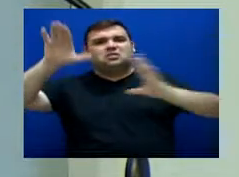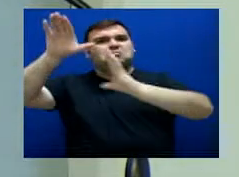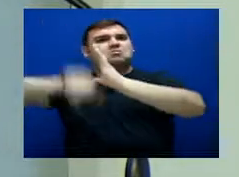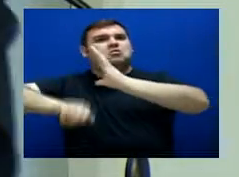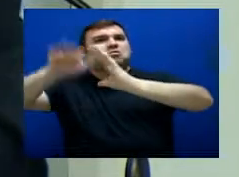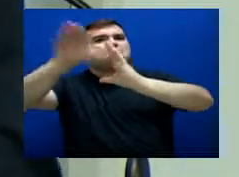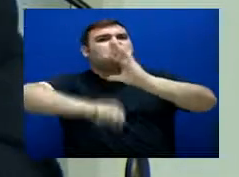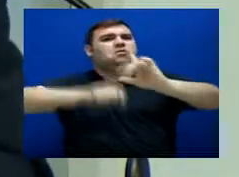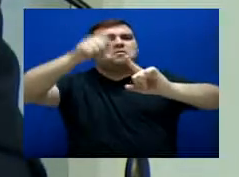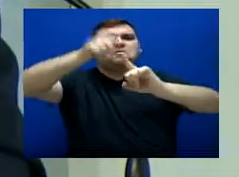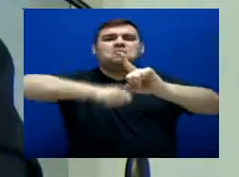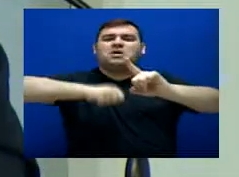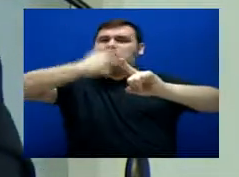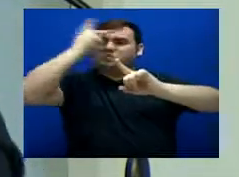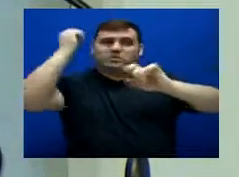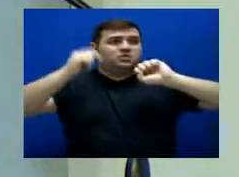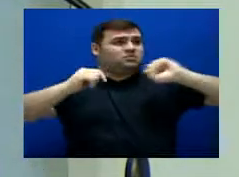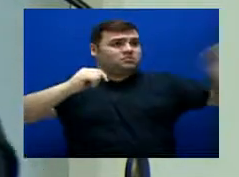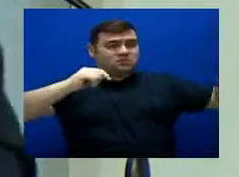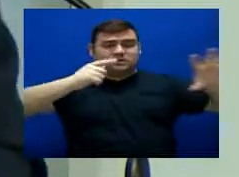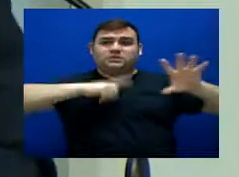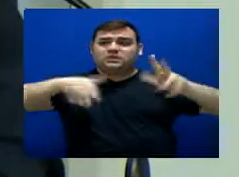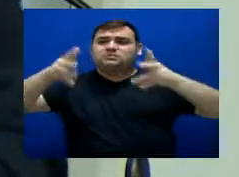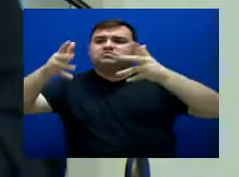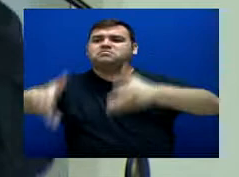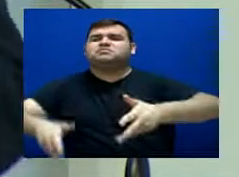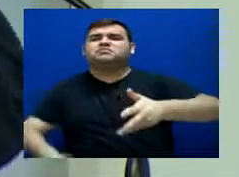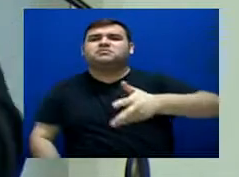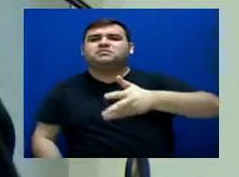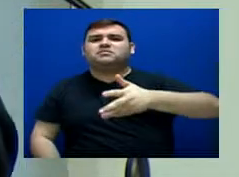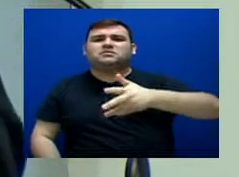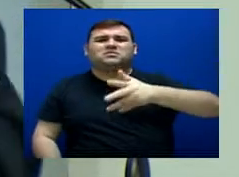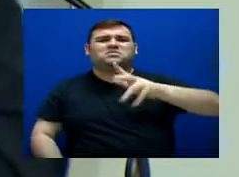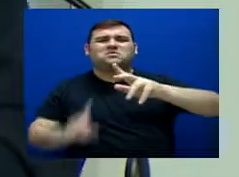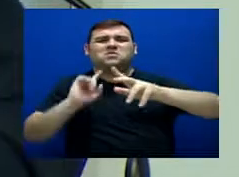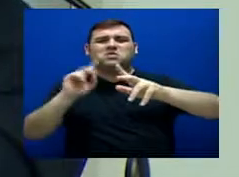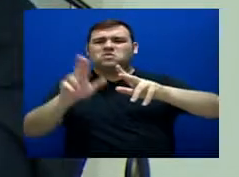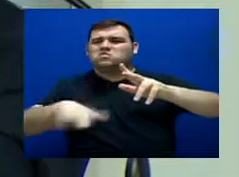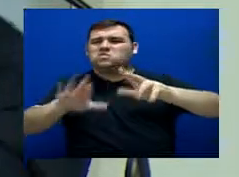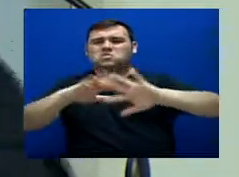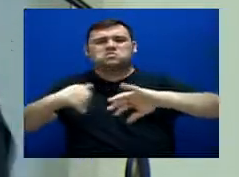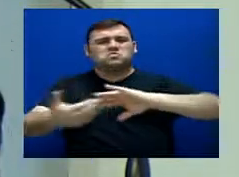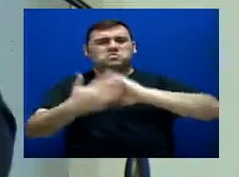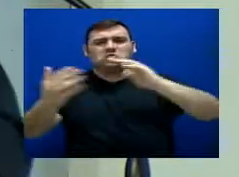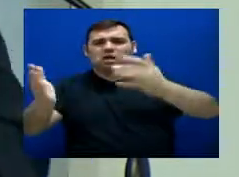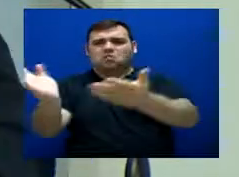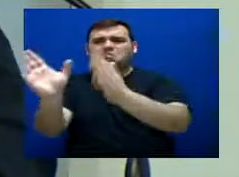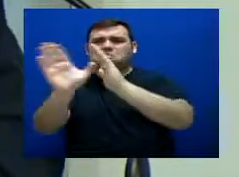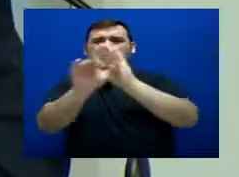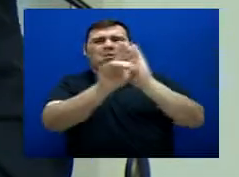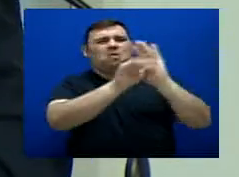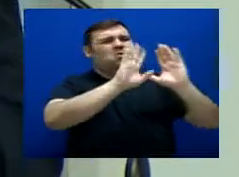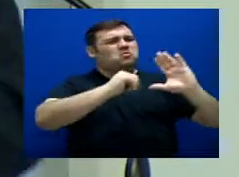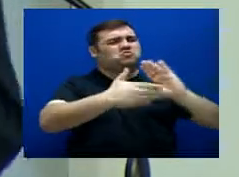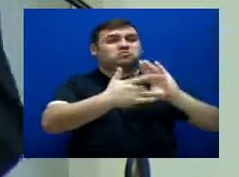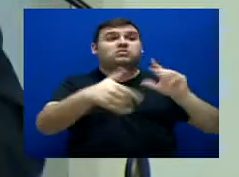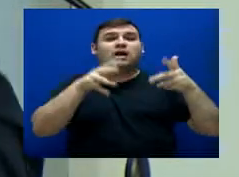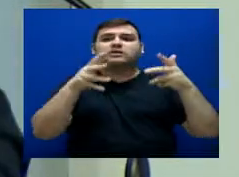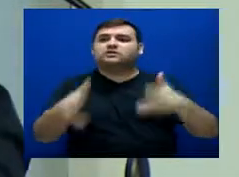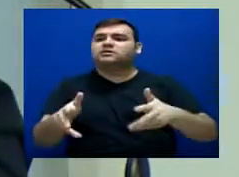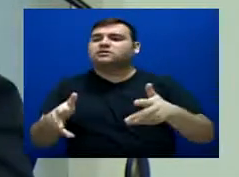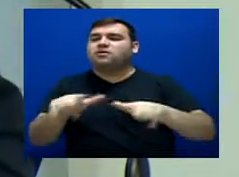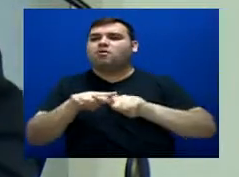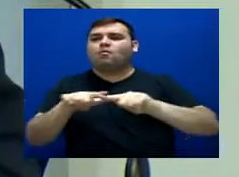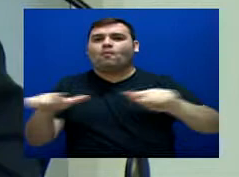fica o mês todo durante o tempo que a pessoa está fora, usa tudo que tem direito e quando sai leva tudo da pessoa embora. E quando ele chega,